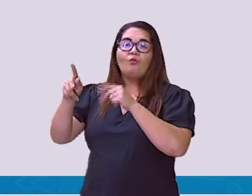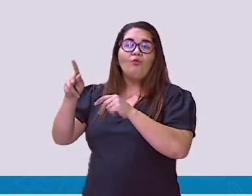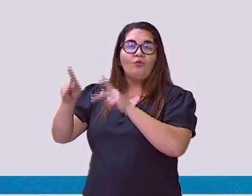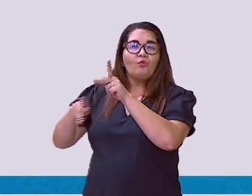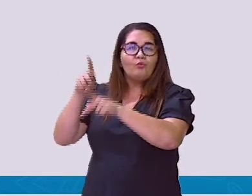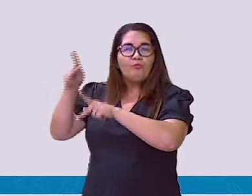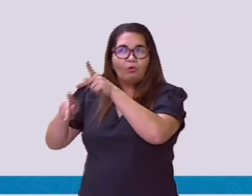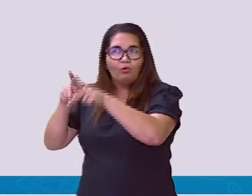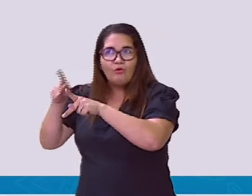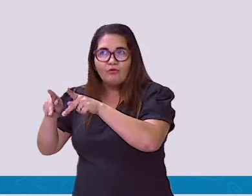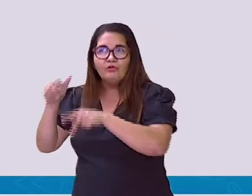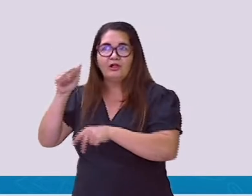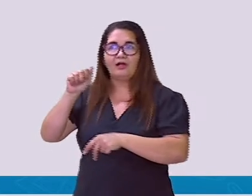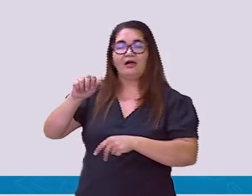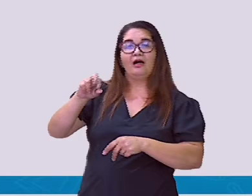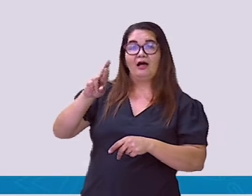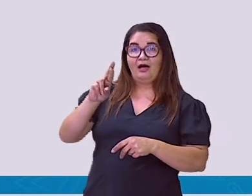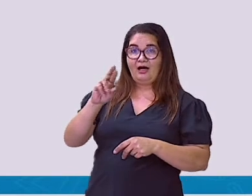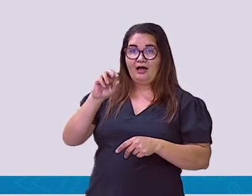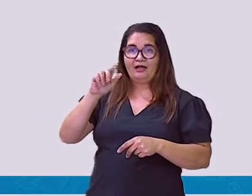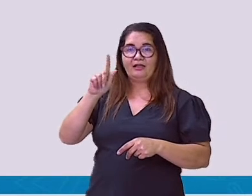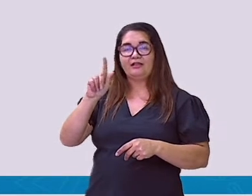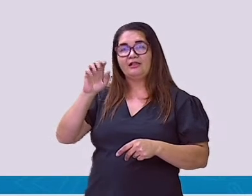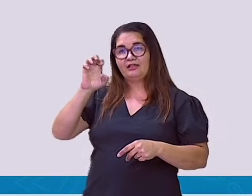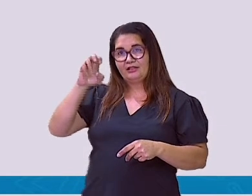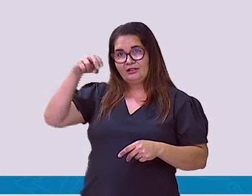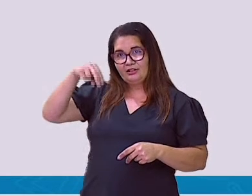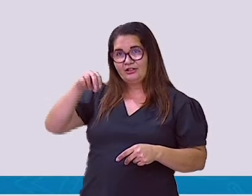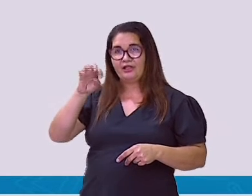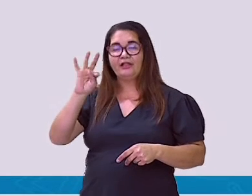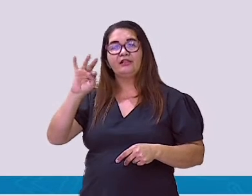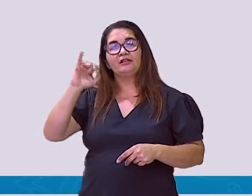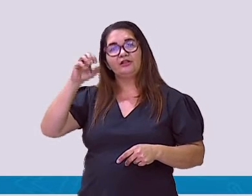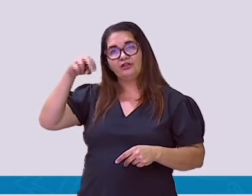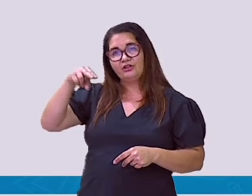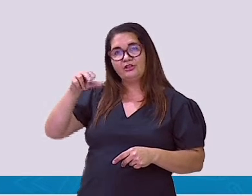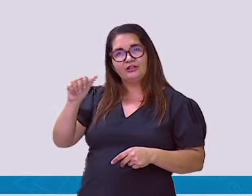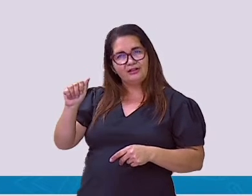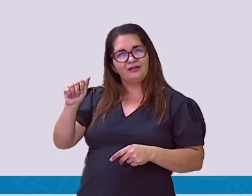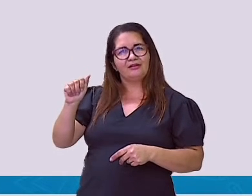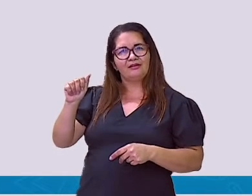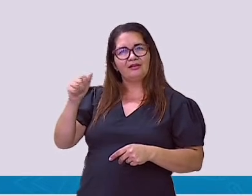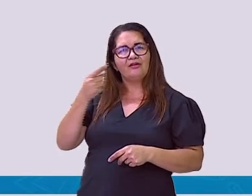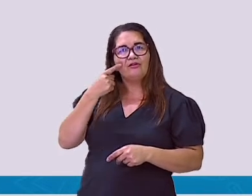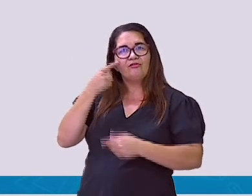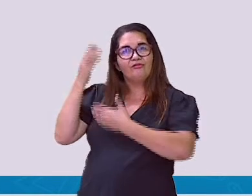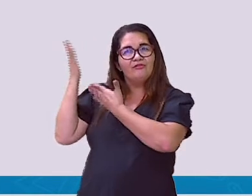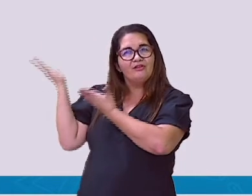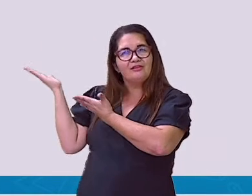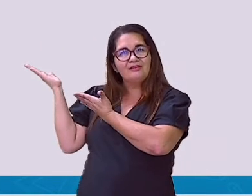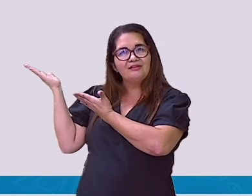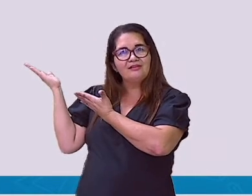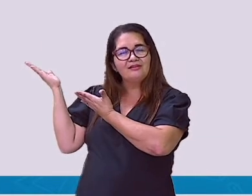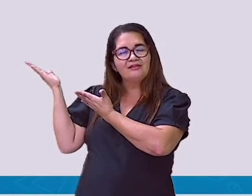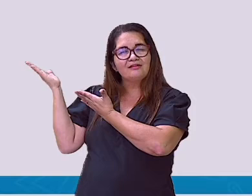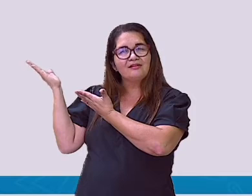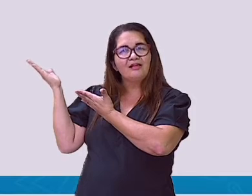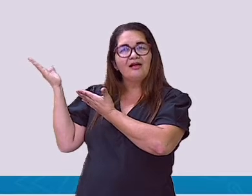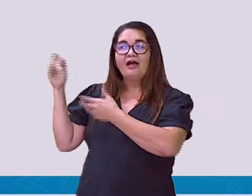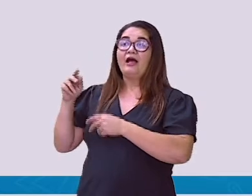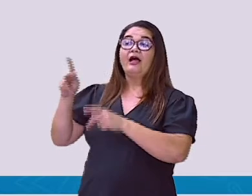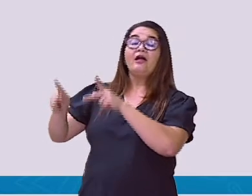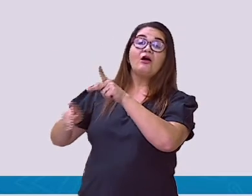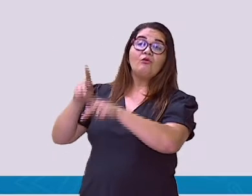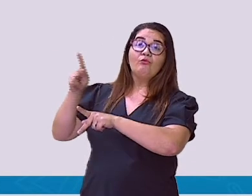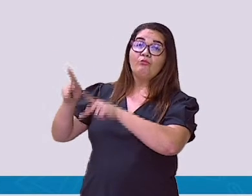não fiquem bravos comigo, mas é interessante. Por muito tempo, tá? Era